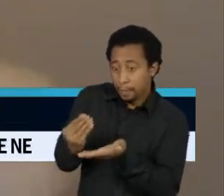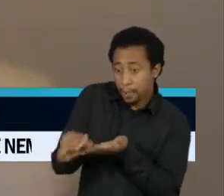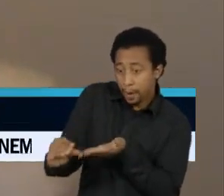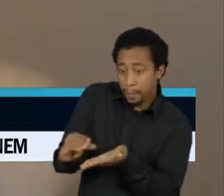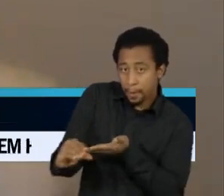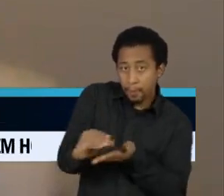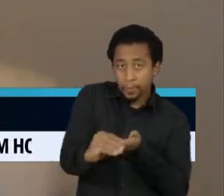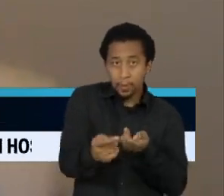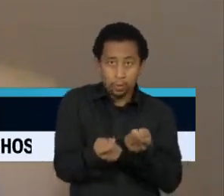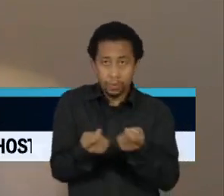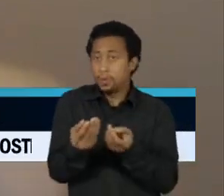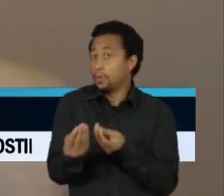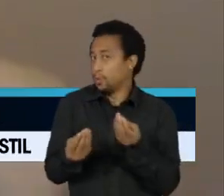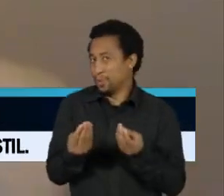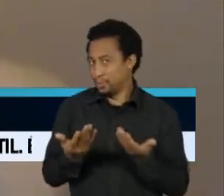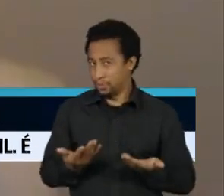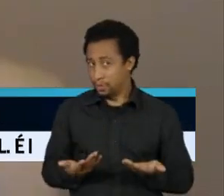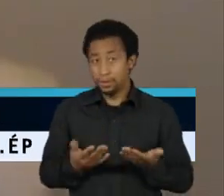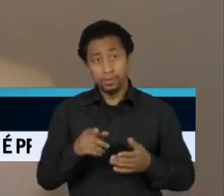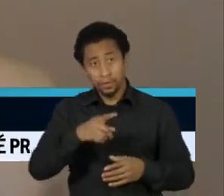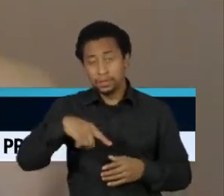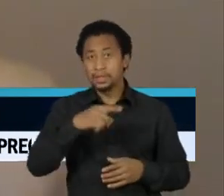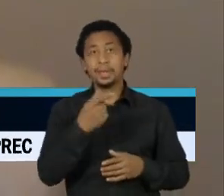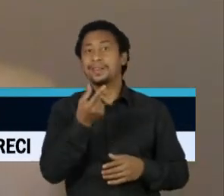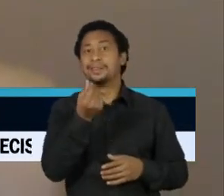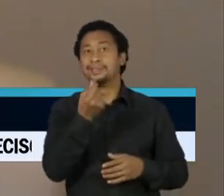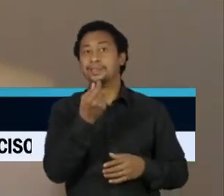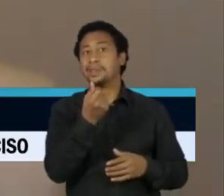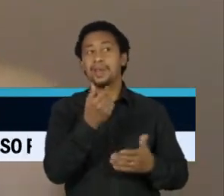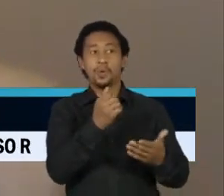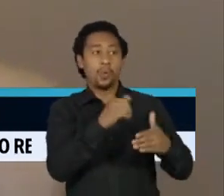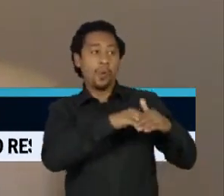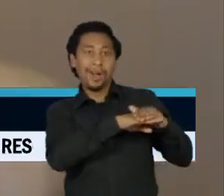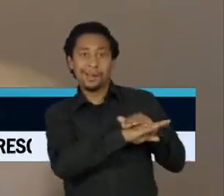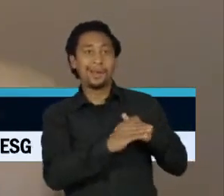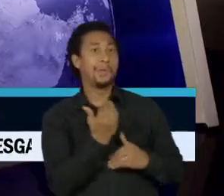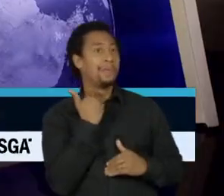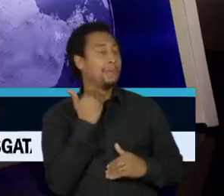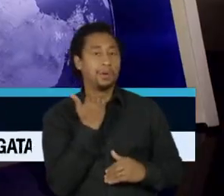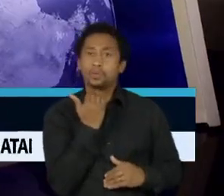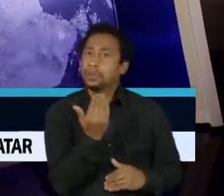receita bombando, não adianta a gente ter meta de dívida, a gente tem que ter espaço pelo lado da despesa.